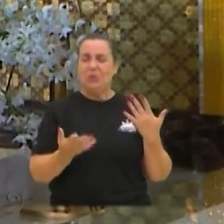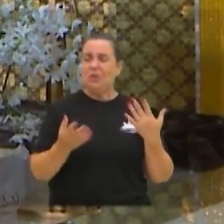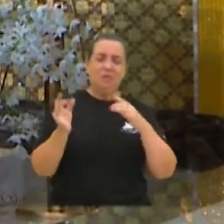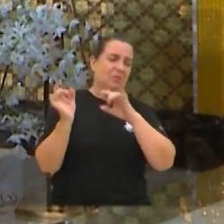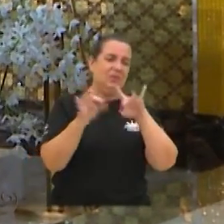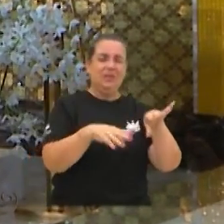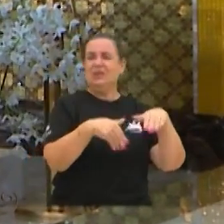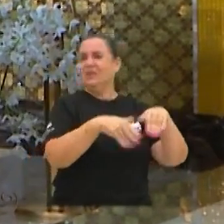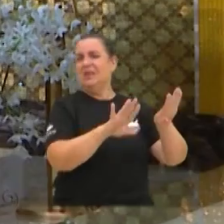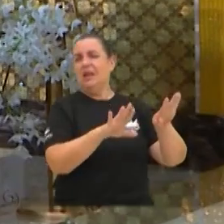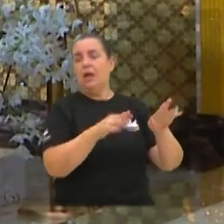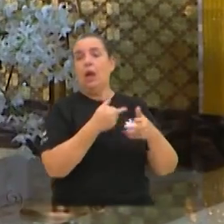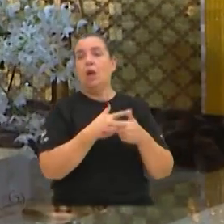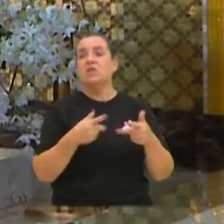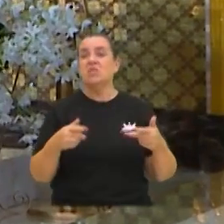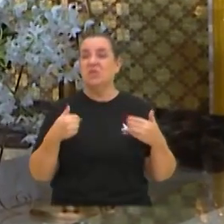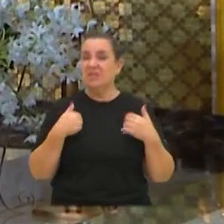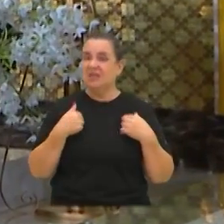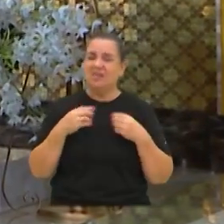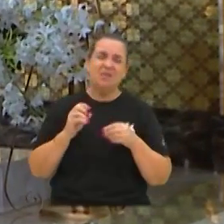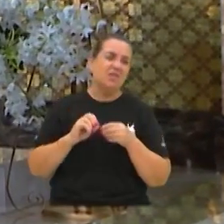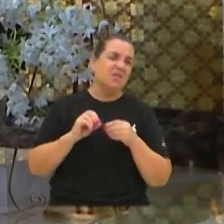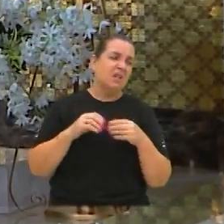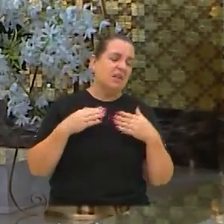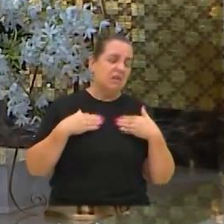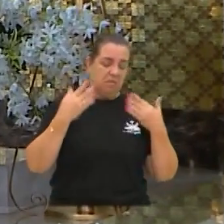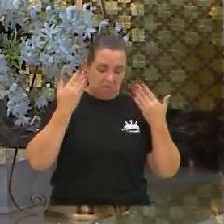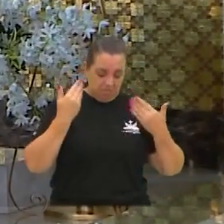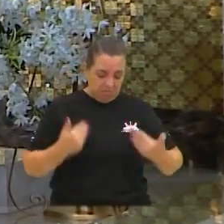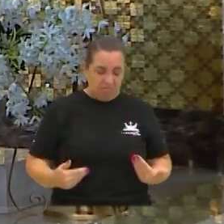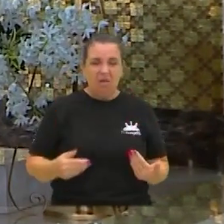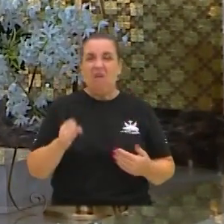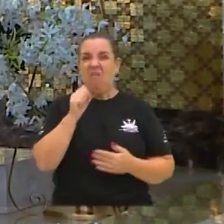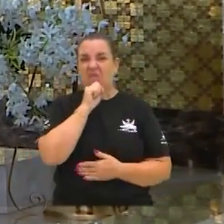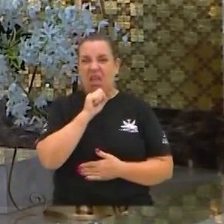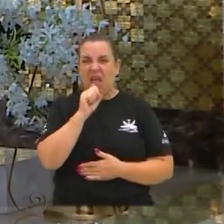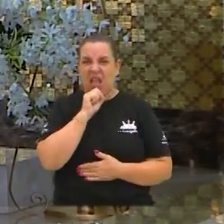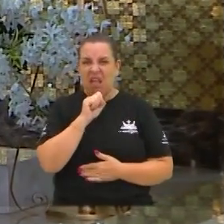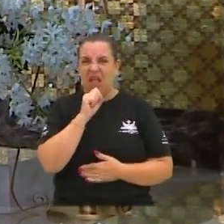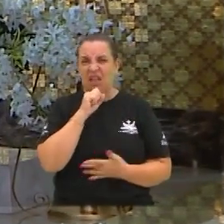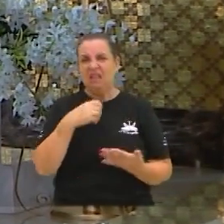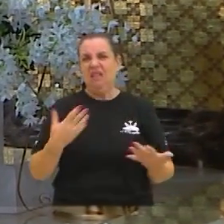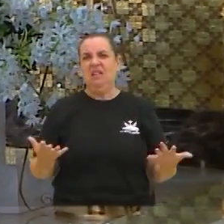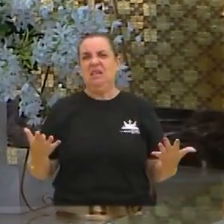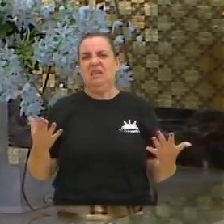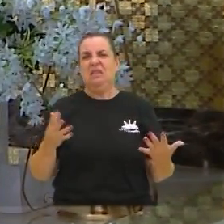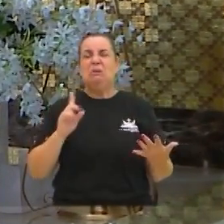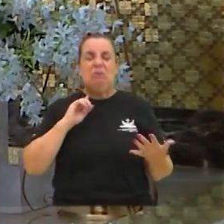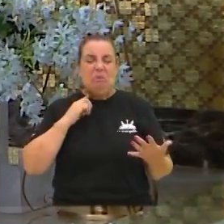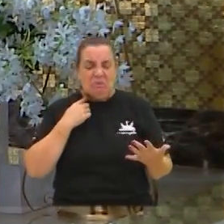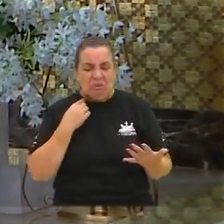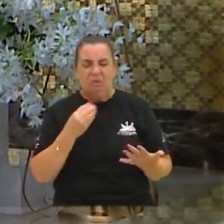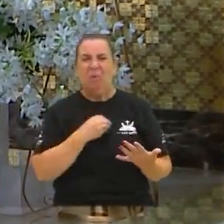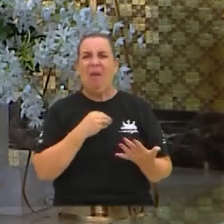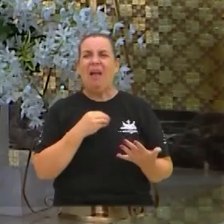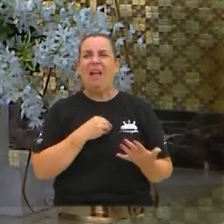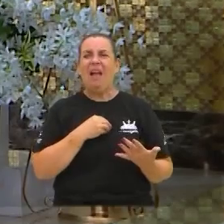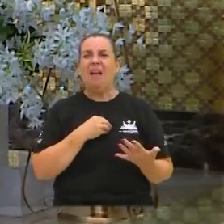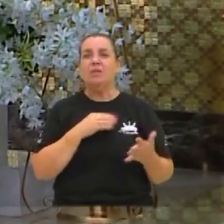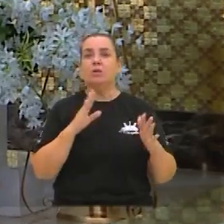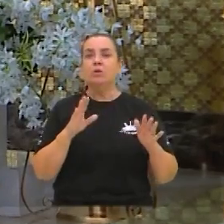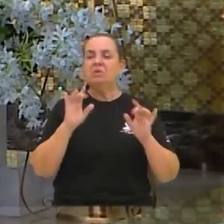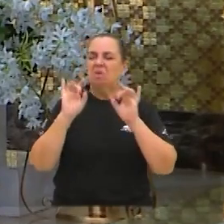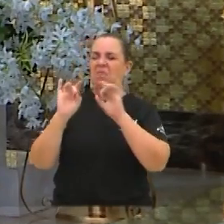para trás aquilo que nos faz ser homens velhos. E quando a gente deixa para trás algo, o que